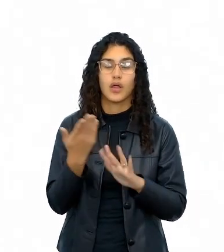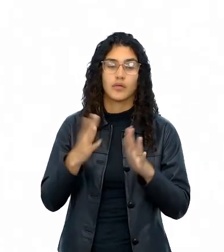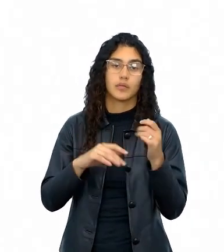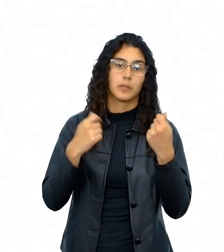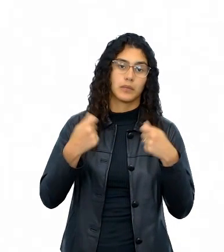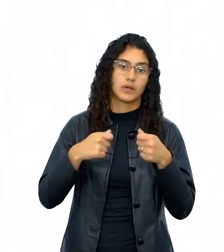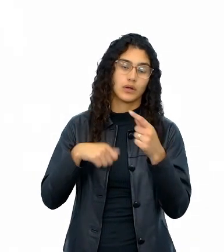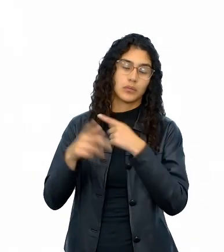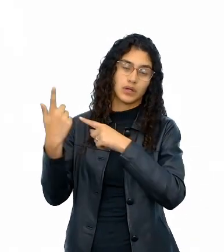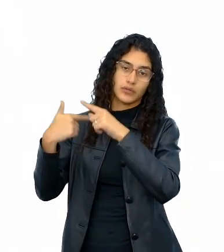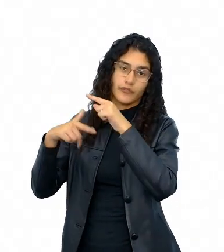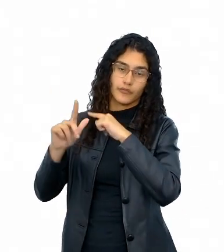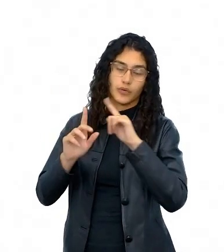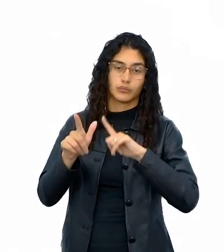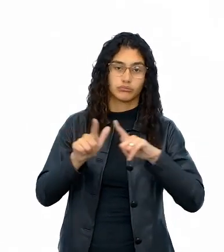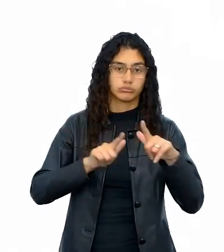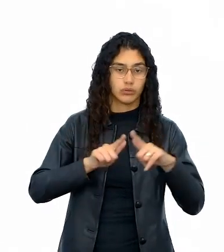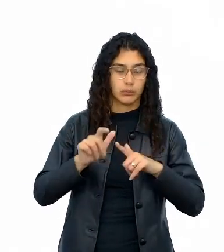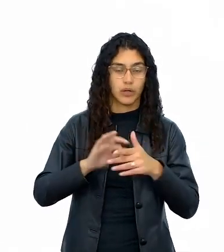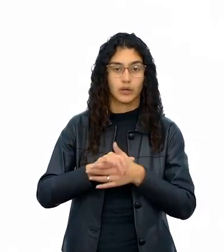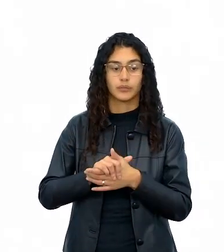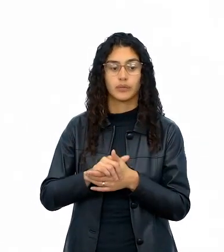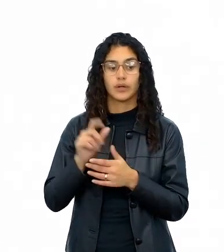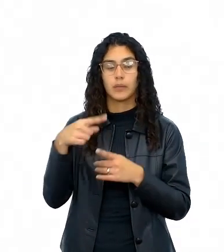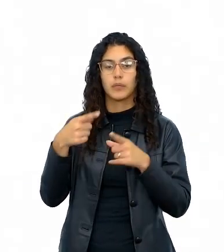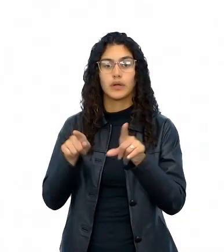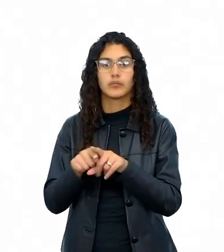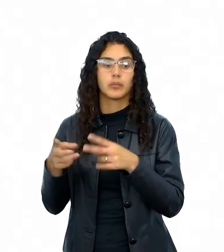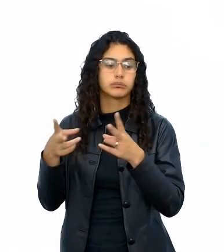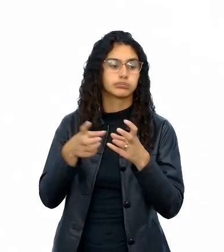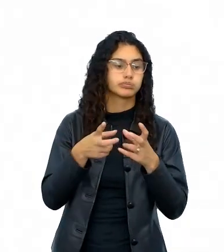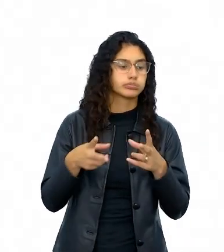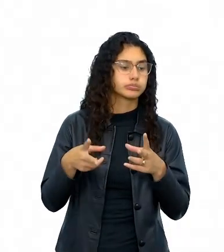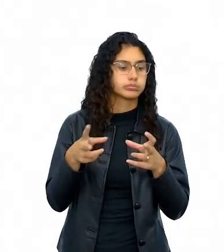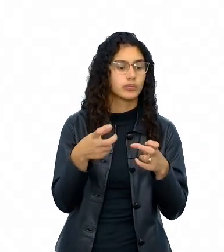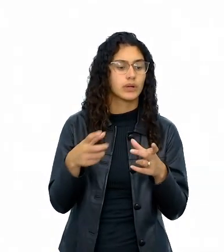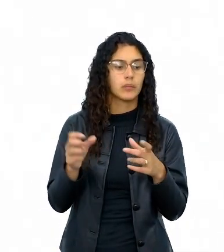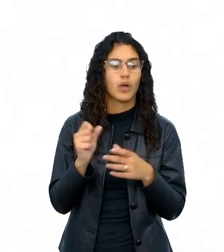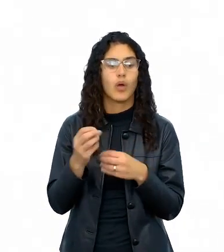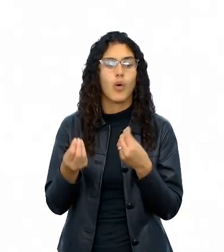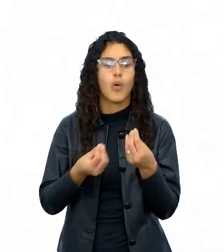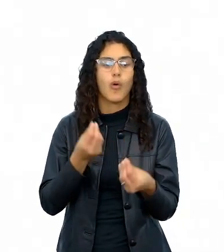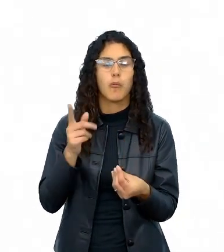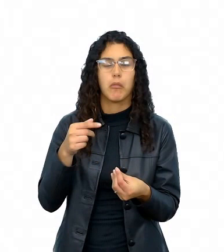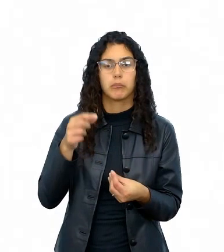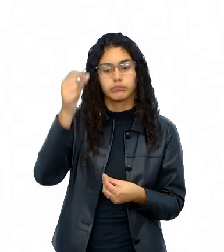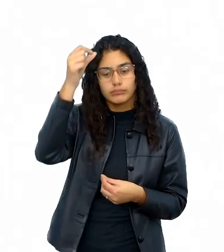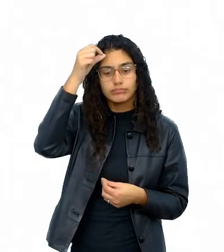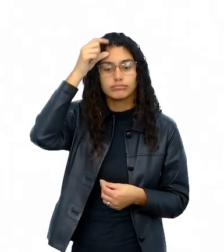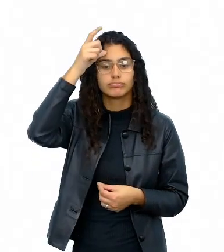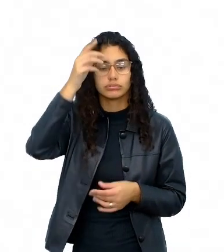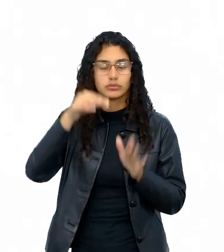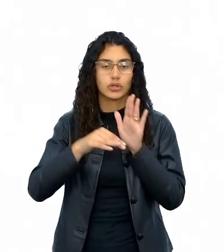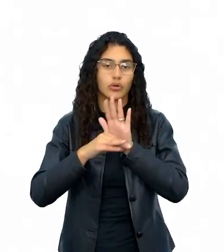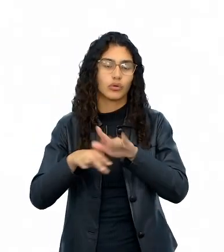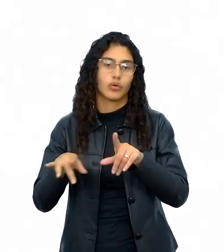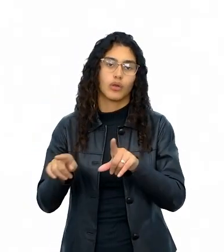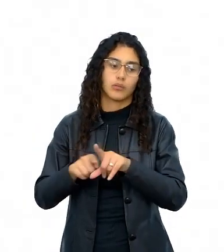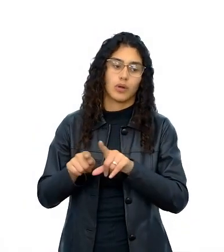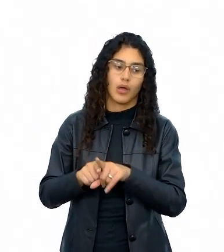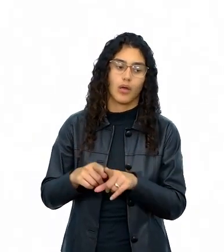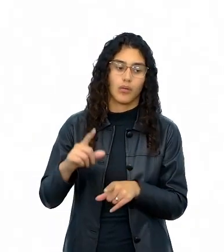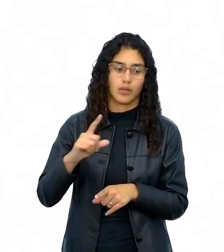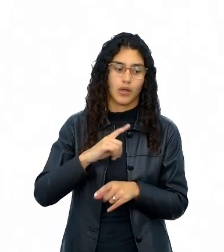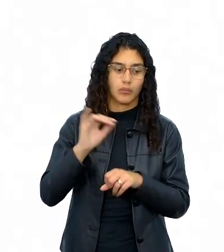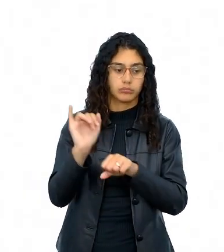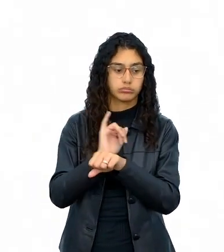para desenvolver esse trabalho, e depois a análise disso tudo é pensar o quanto que enriqueceu, o quanto contribuiu para a prática